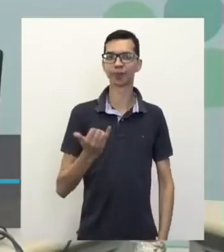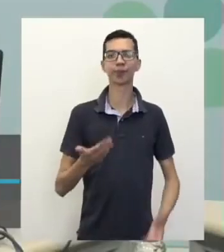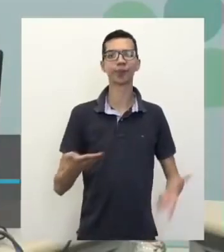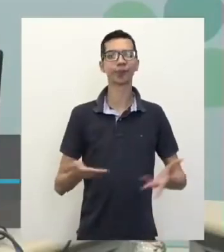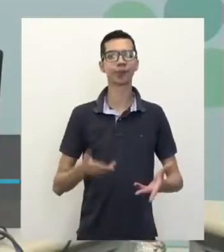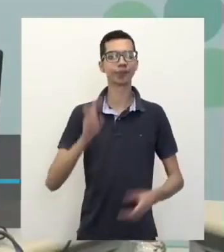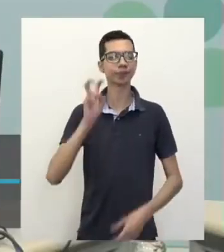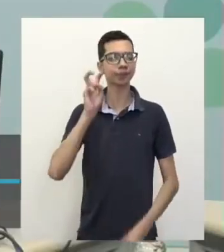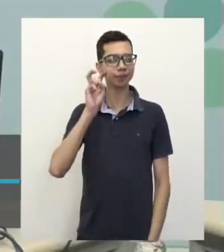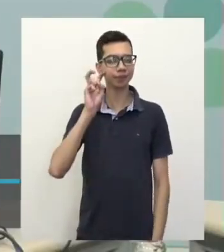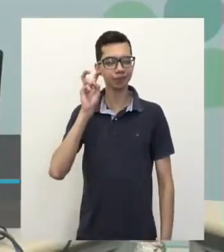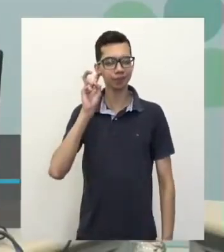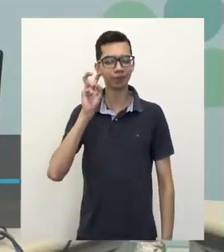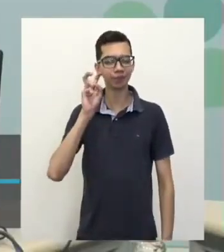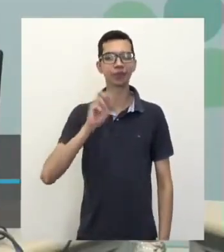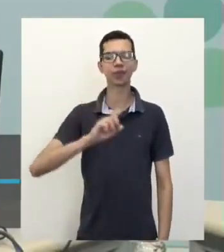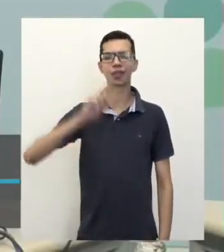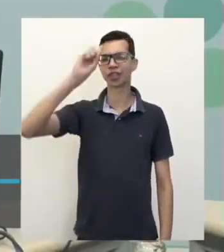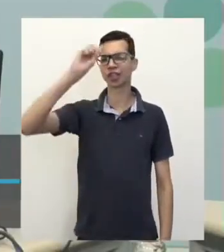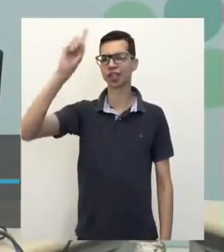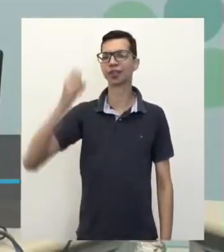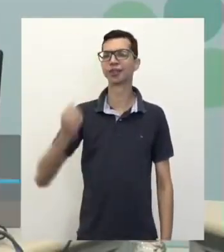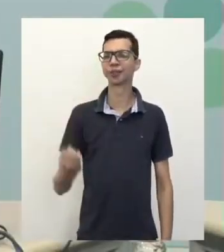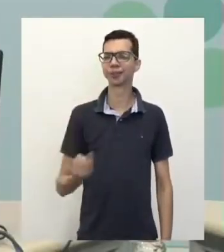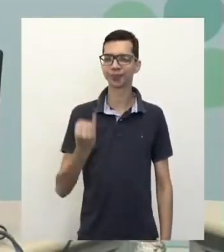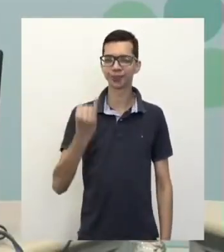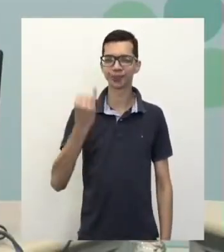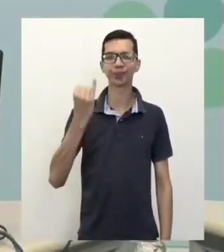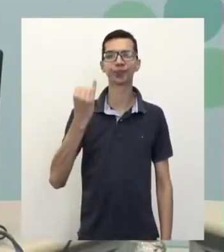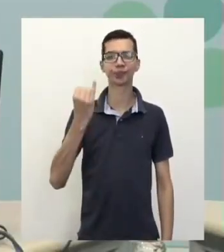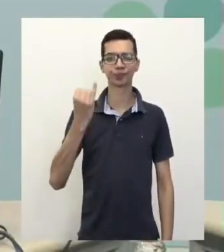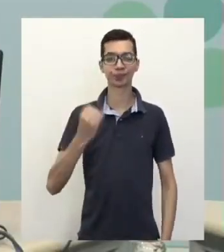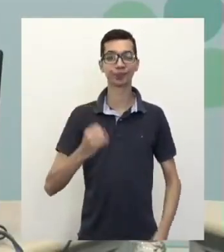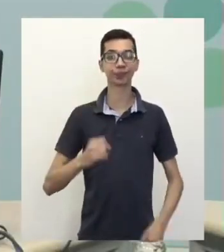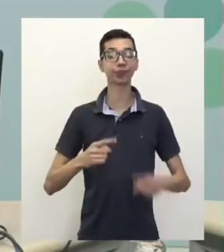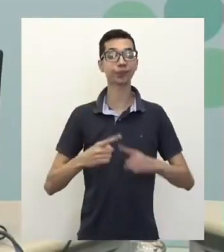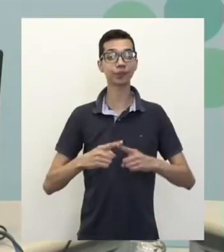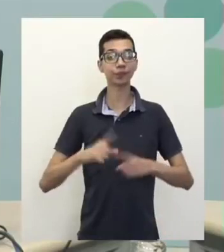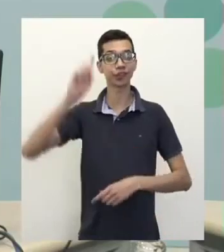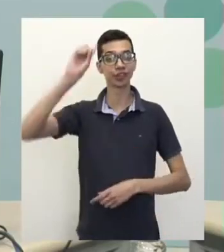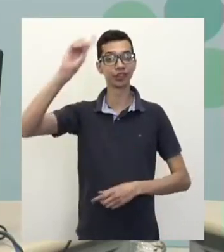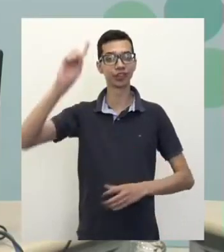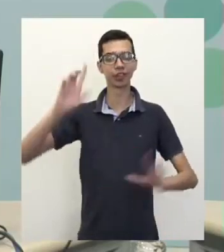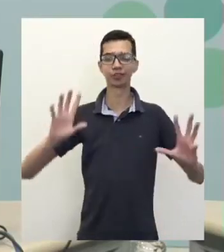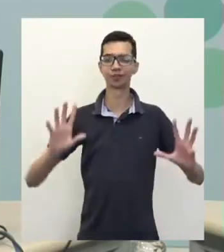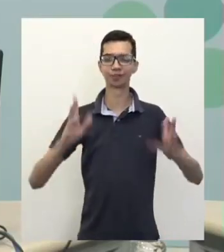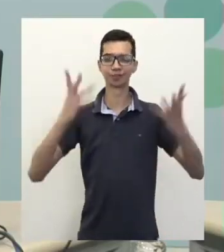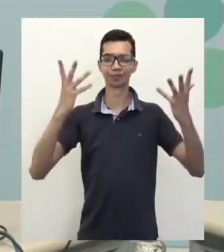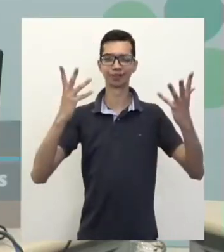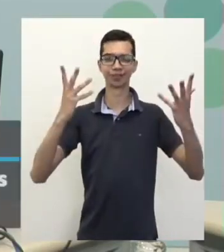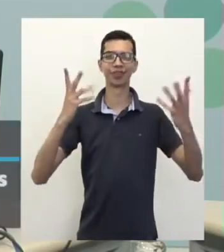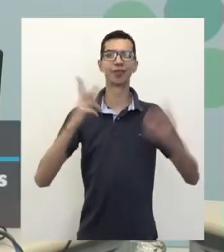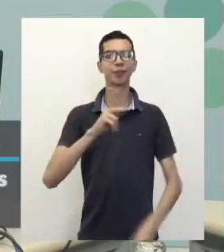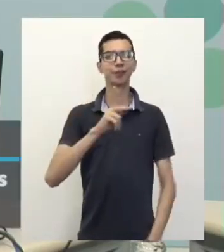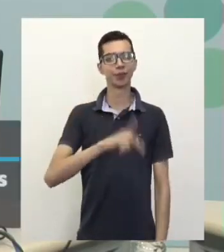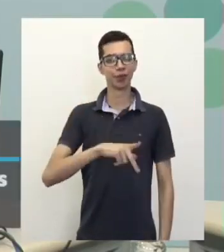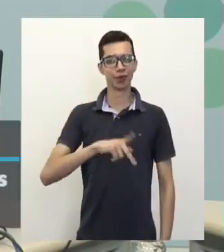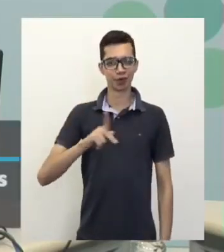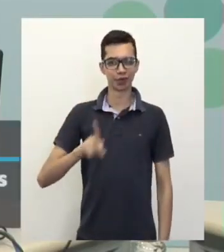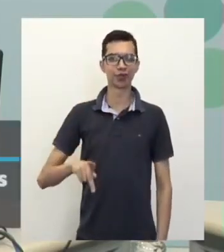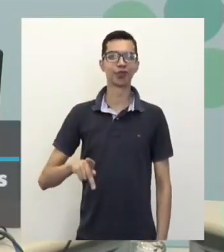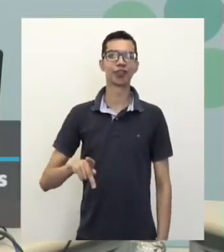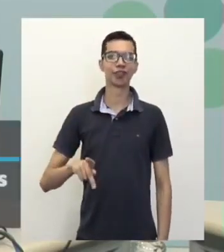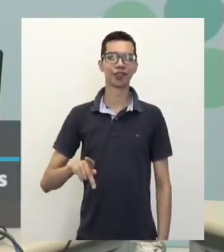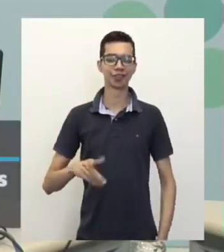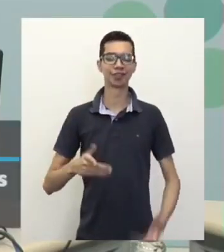quinta-feira, hoje é um dia super importante, né, o dia que nós comemoramos o Dia dos Professores, então eu deixo aqui